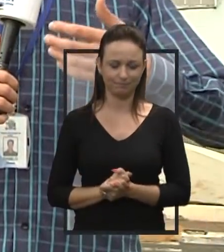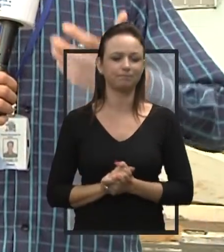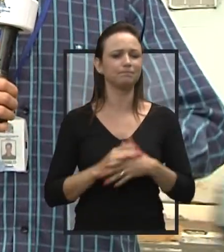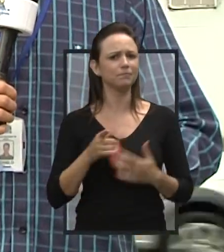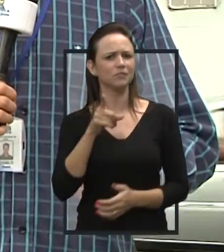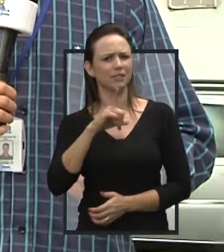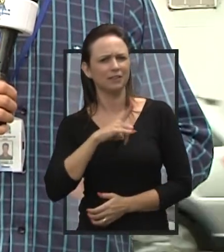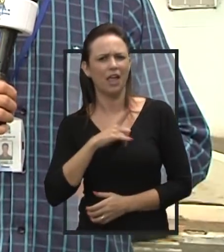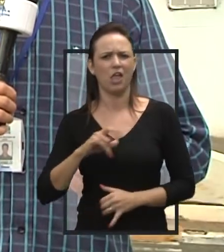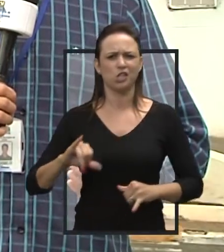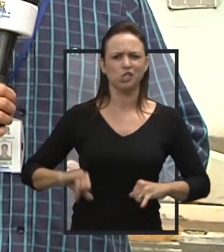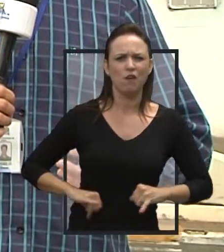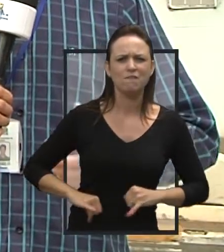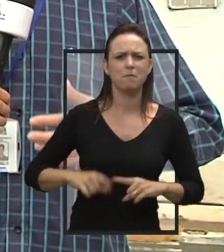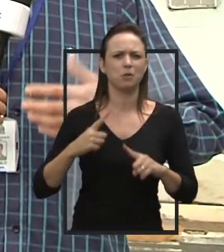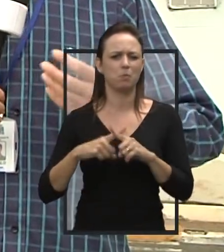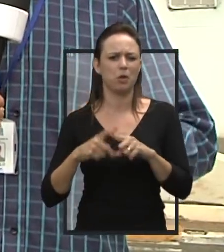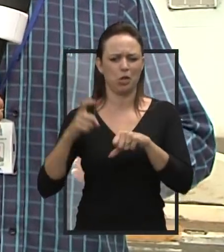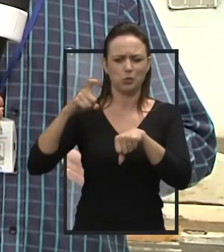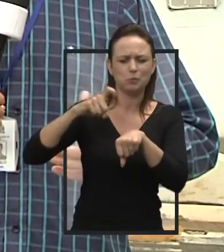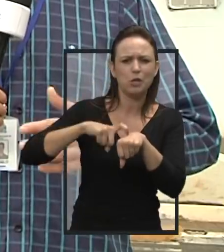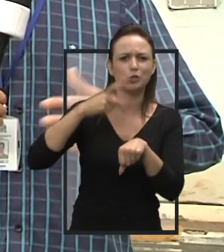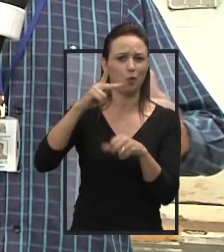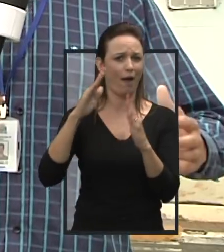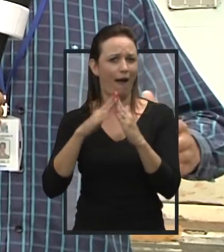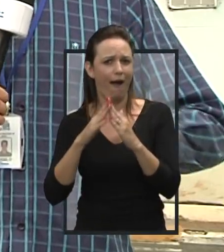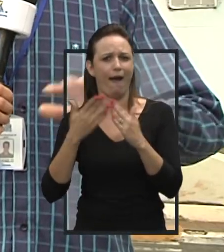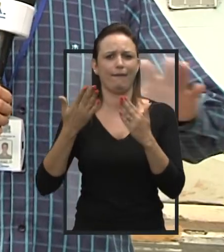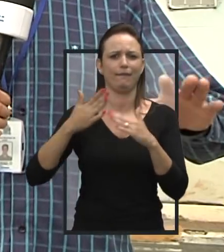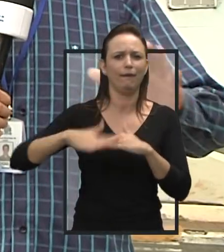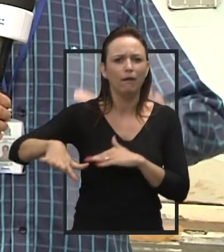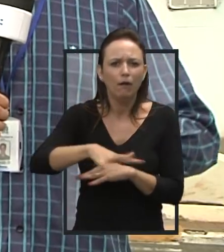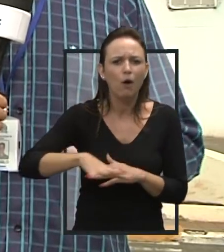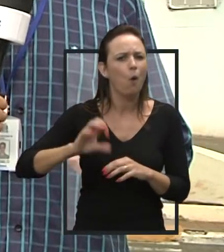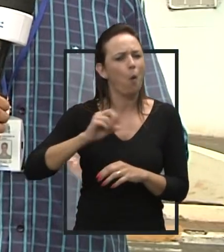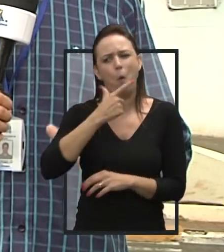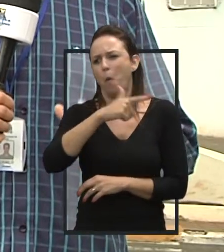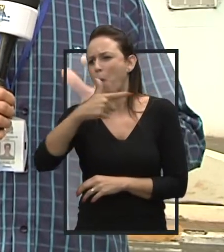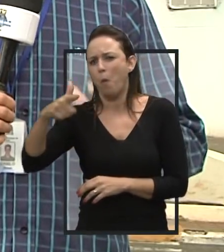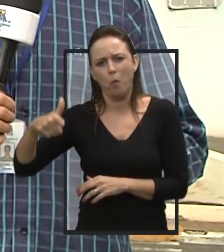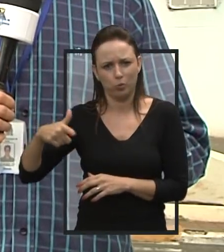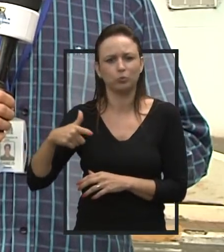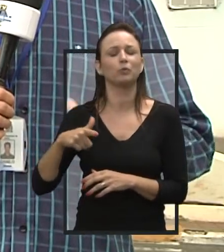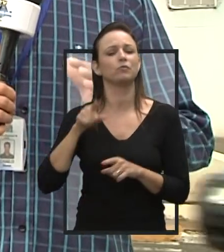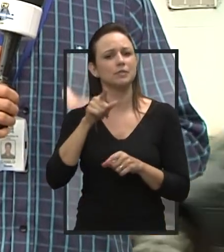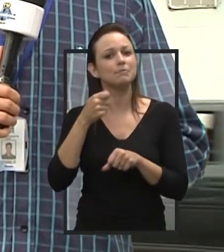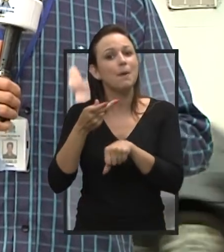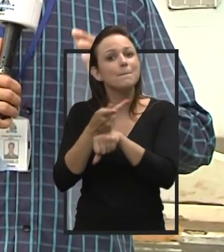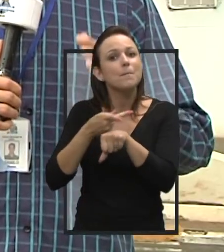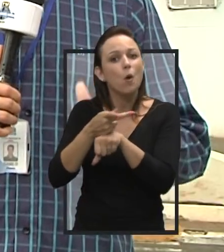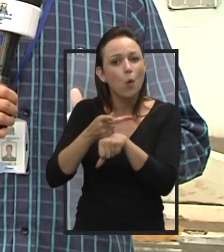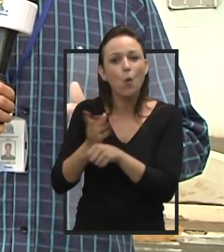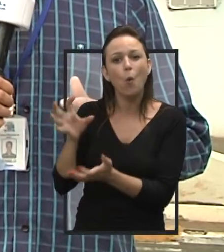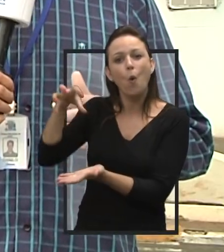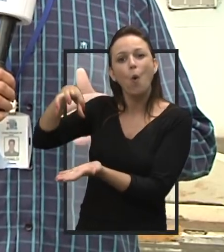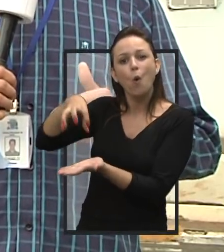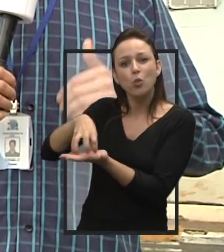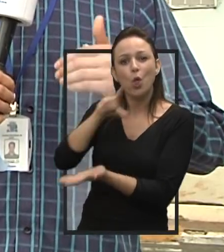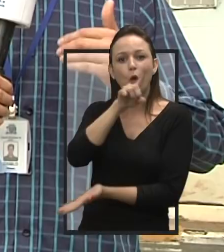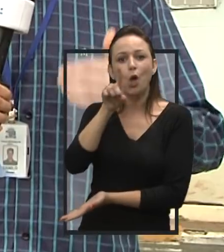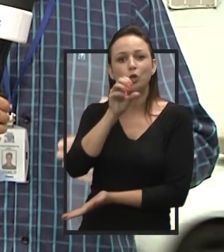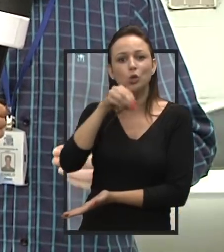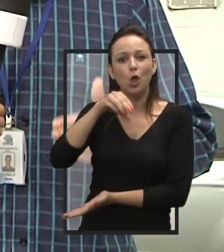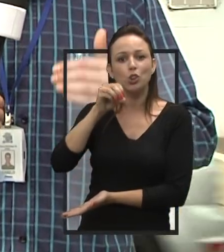está sofrendo com o aparecimento de escorpiões em seu quintal ou em qualquer outro ambiente da sua casa, procure o setor de controle